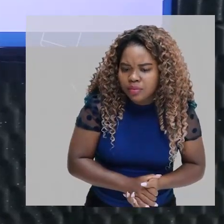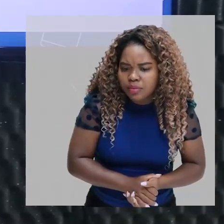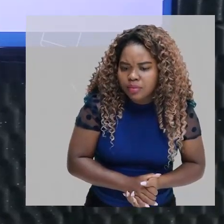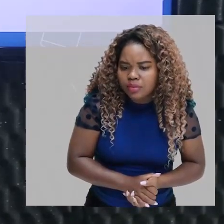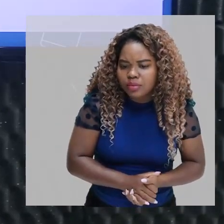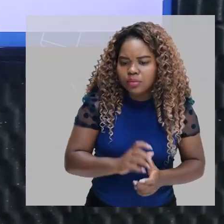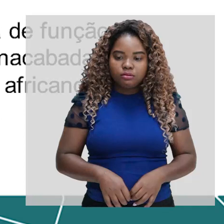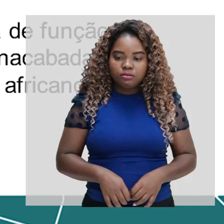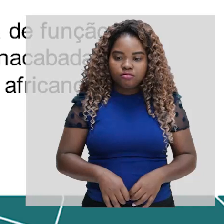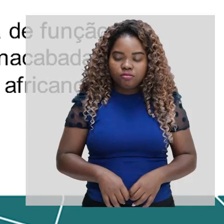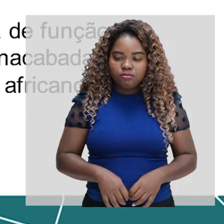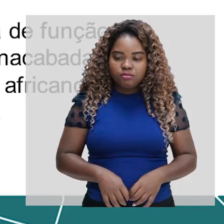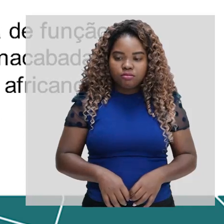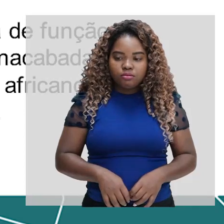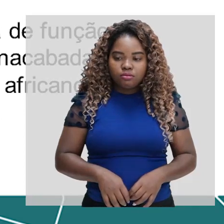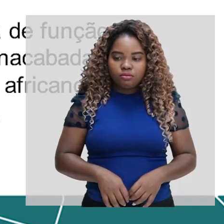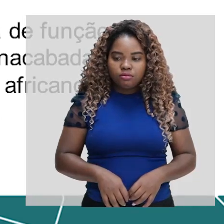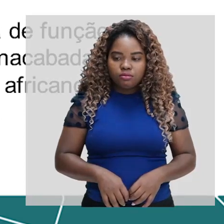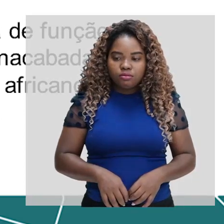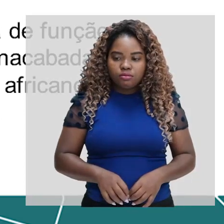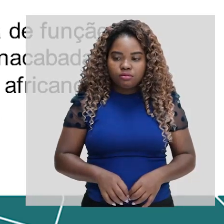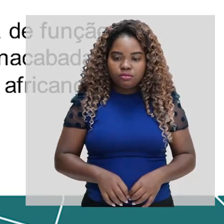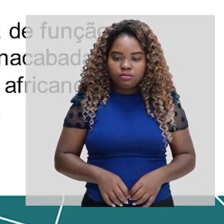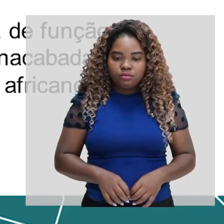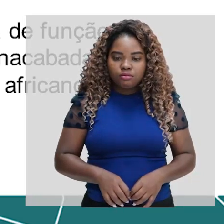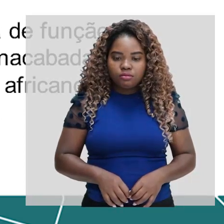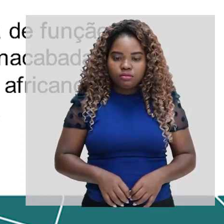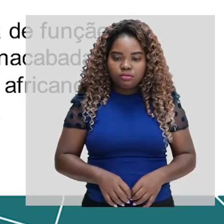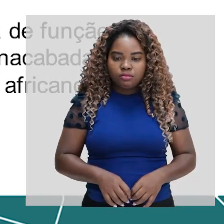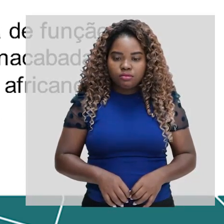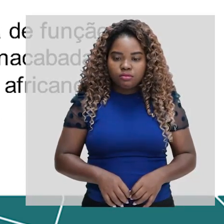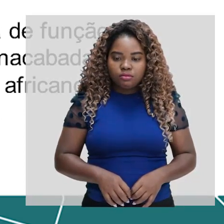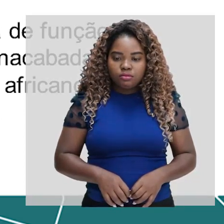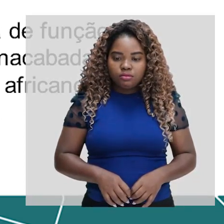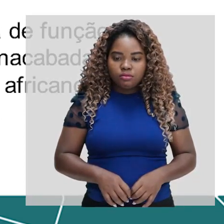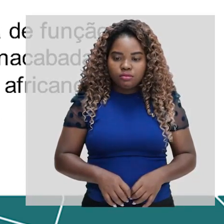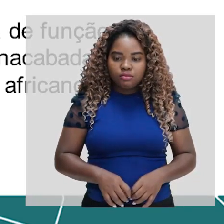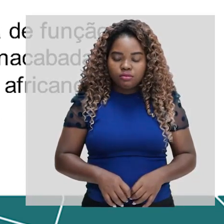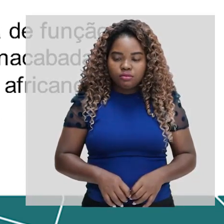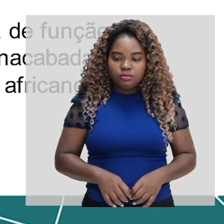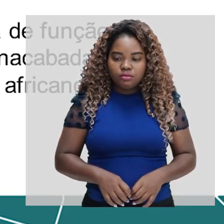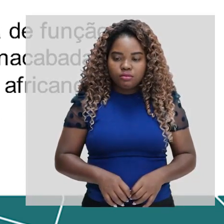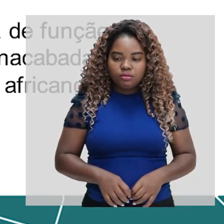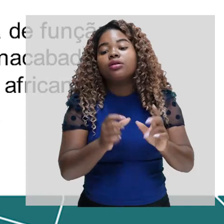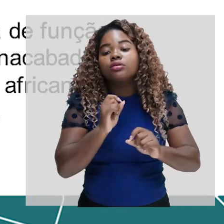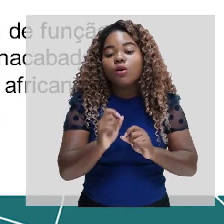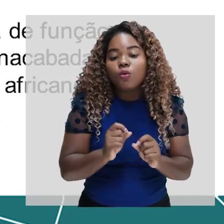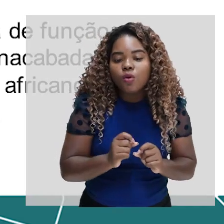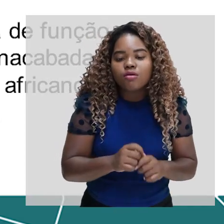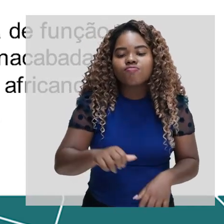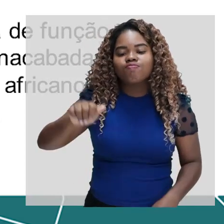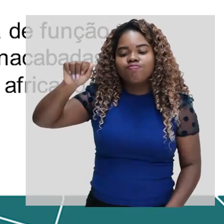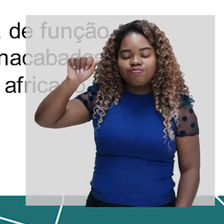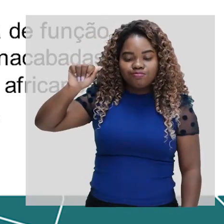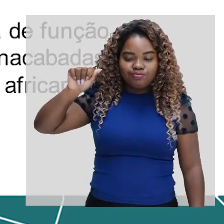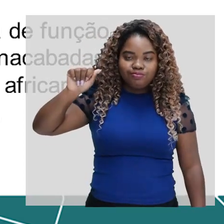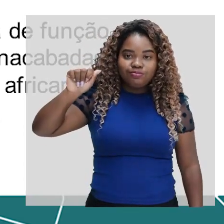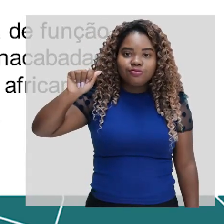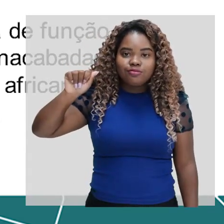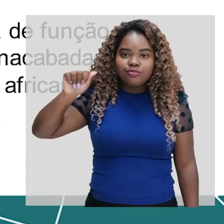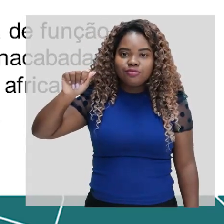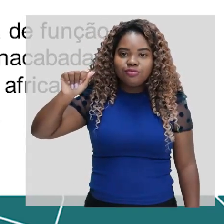que, então, está analisando o quê? Prestem sempre atenção ao que a questão está pedindo. Aqui o foco seria o quê? Seria o